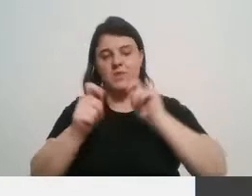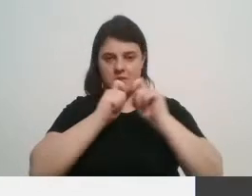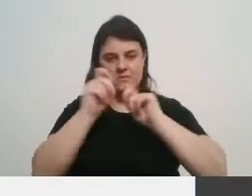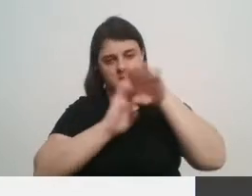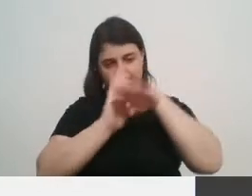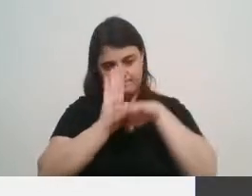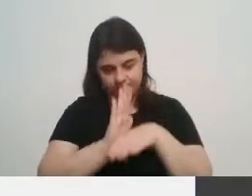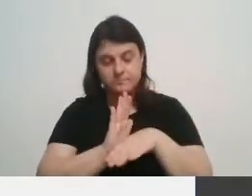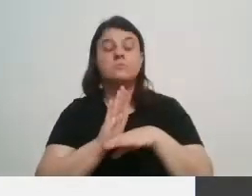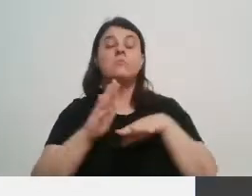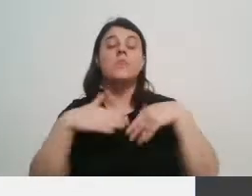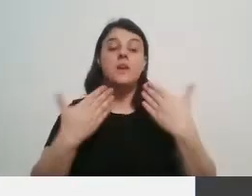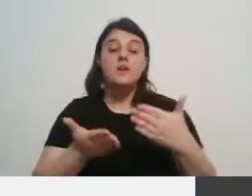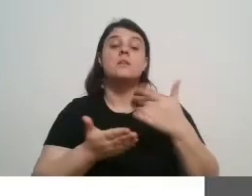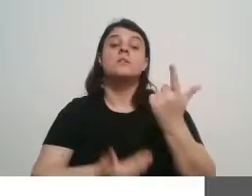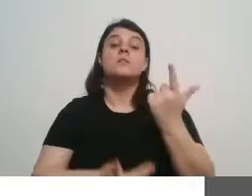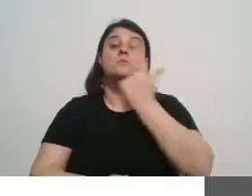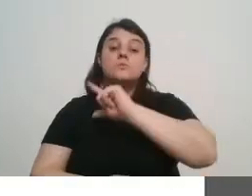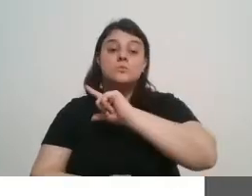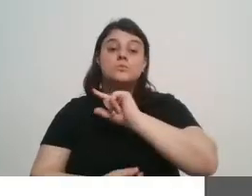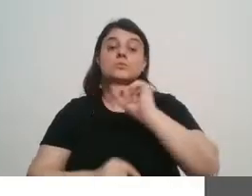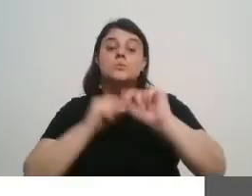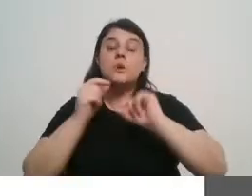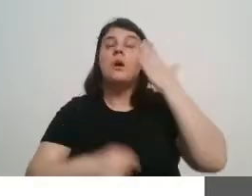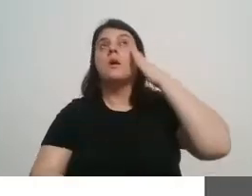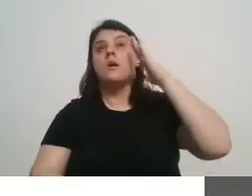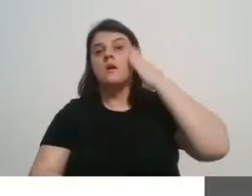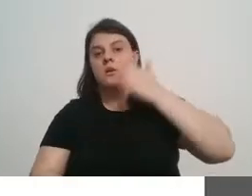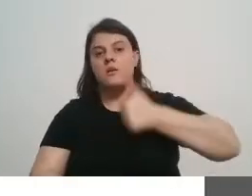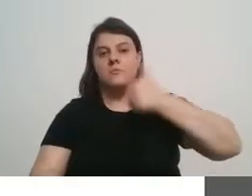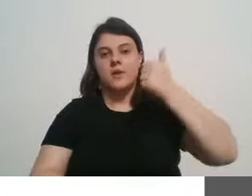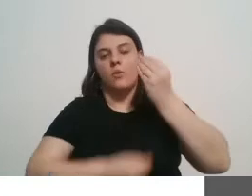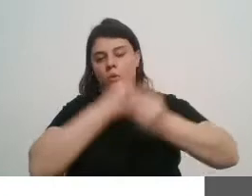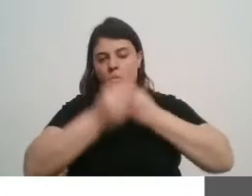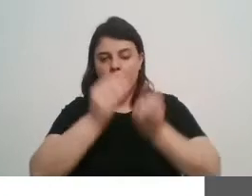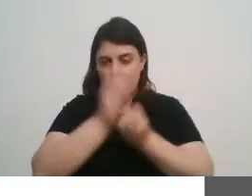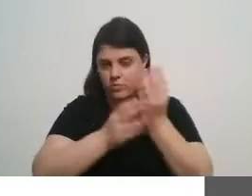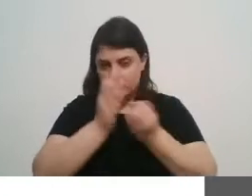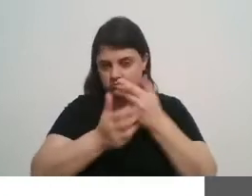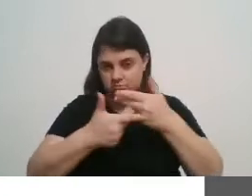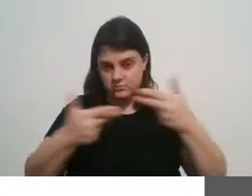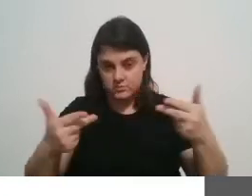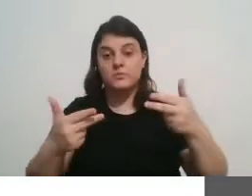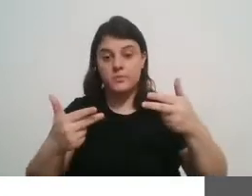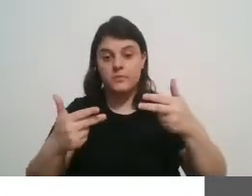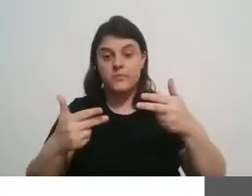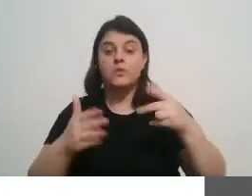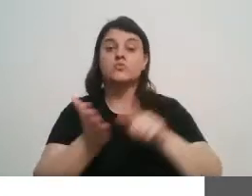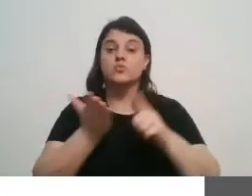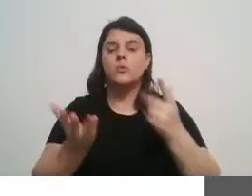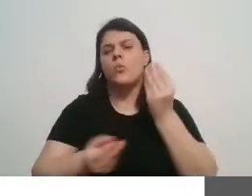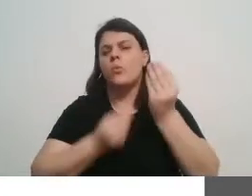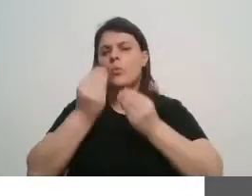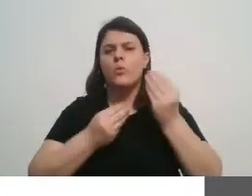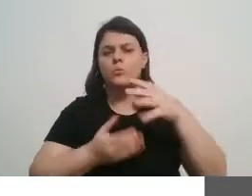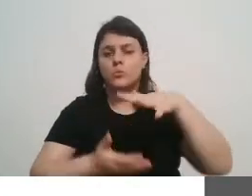E, a partir delas, a gente consegue entender um pouco da produção do Última Hora, ou seja, como funcionava o